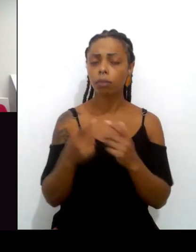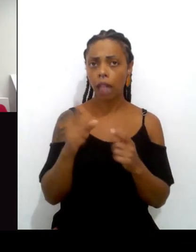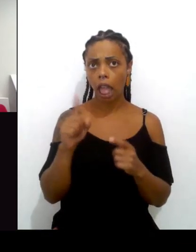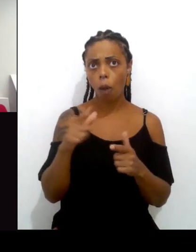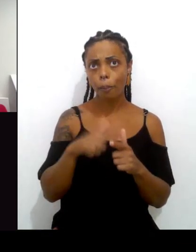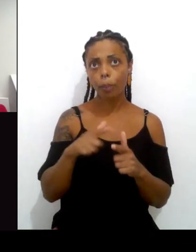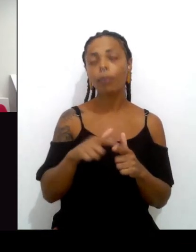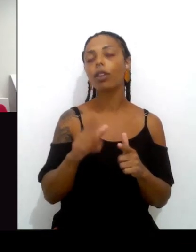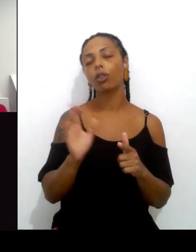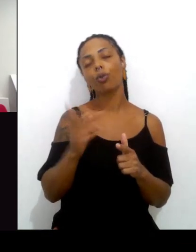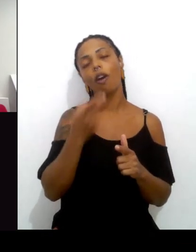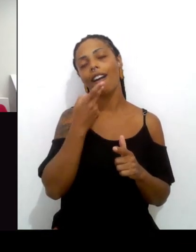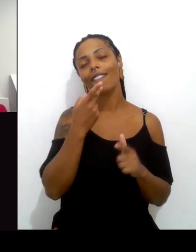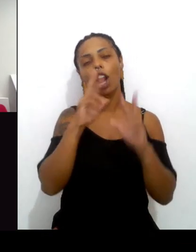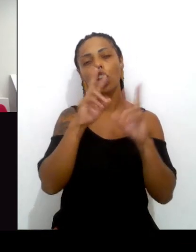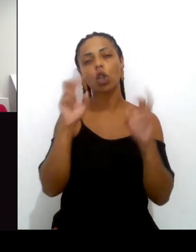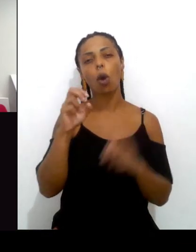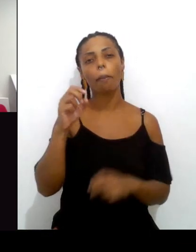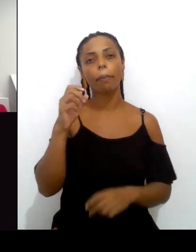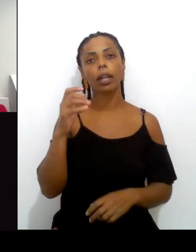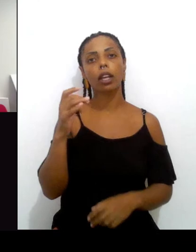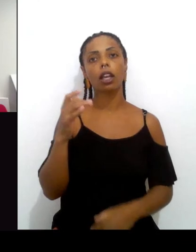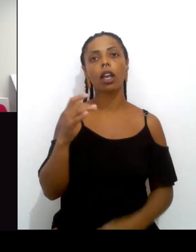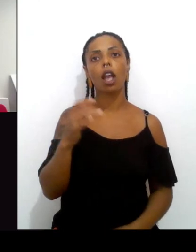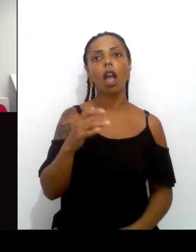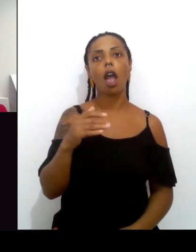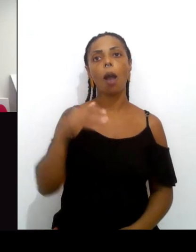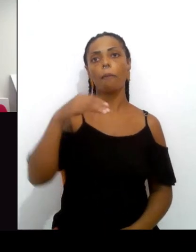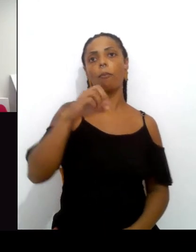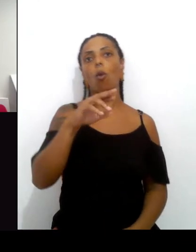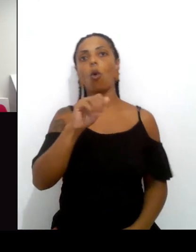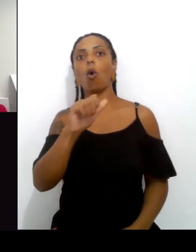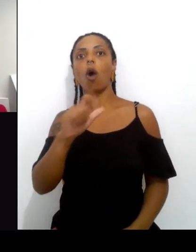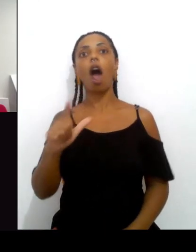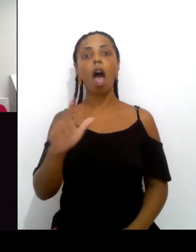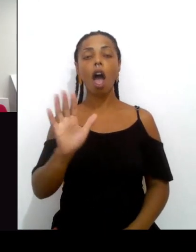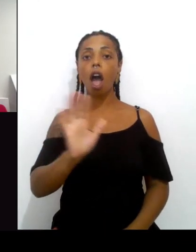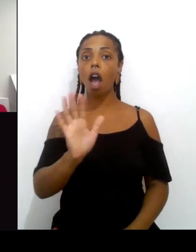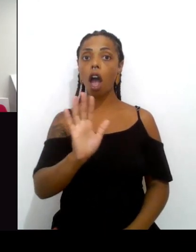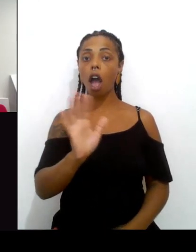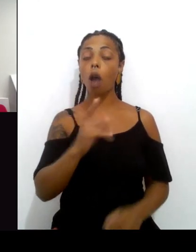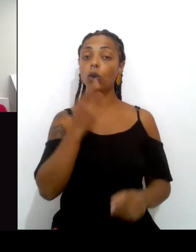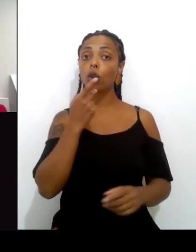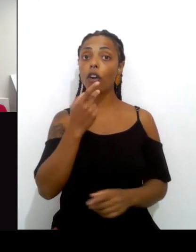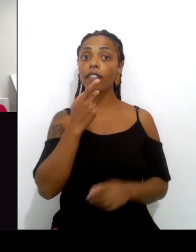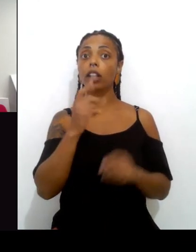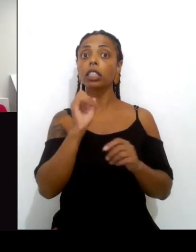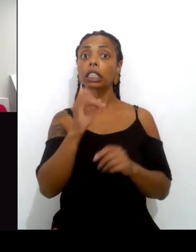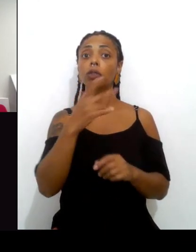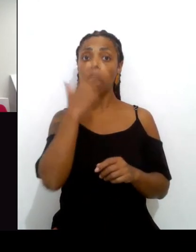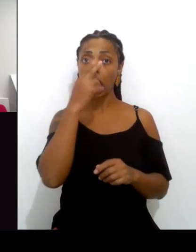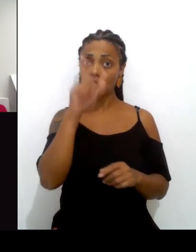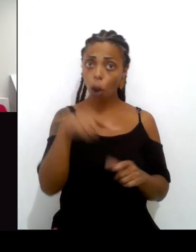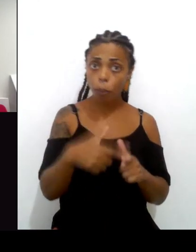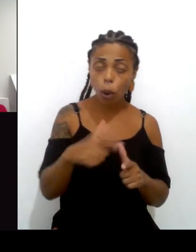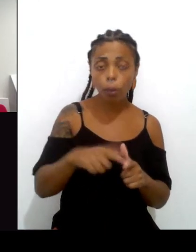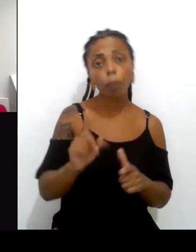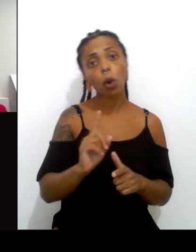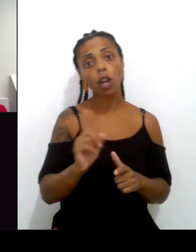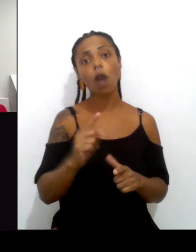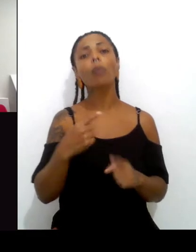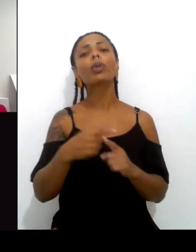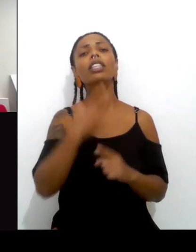obviamente de nenhuma questão moral né eu tô perguntando se você vê isso como um problema e Por que você acha que pouco se fala